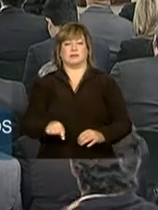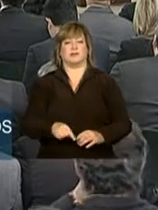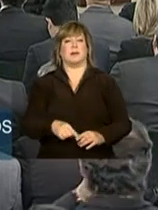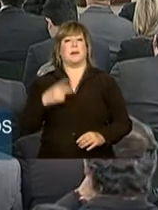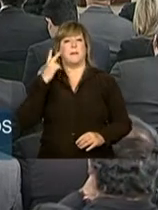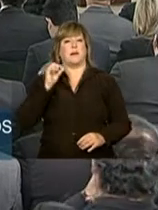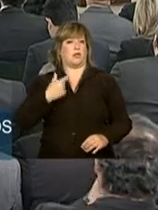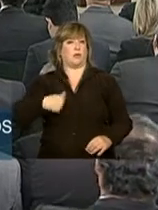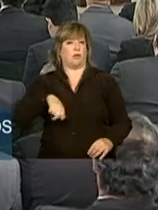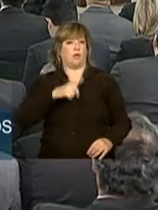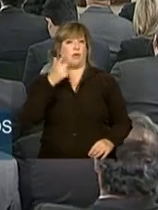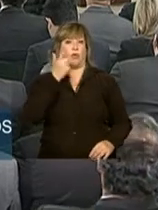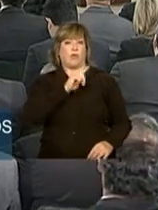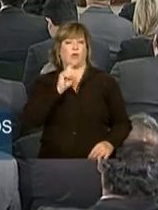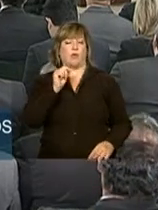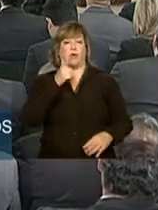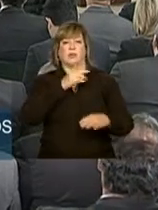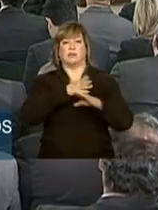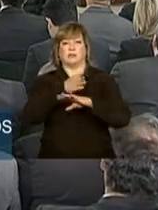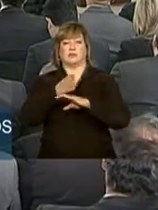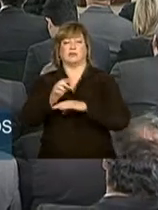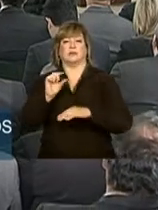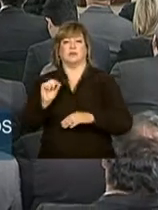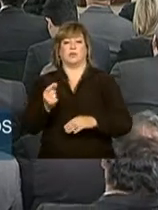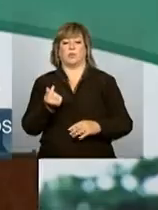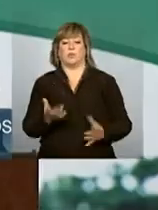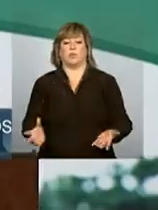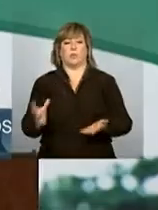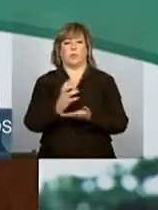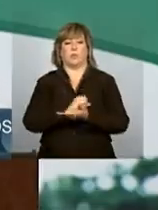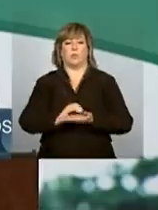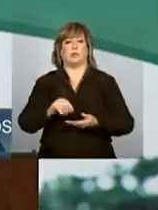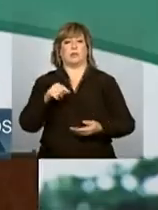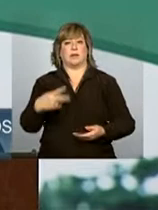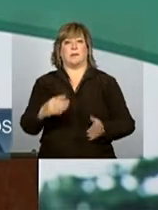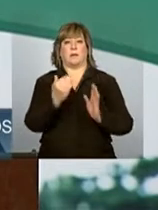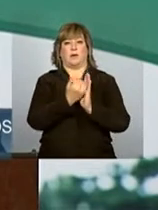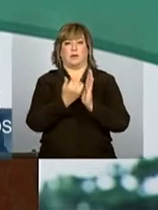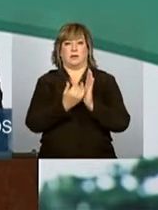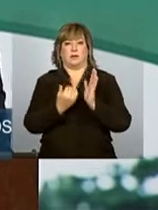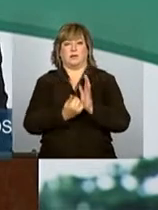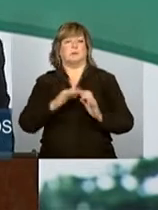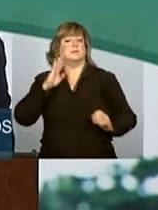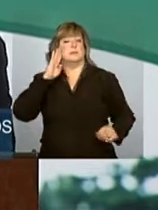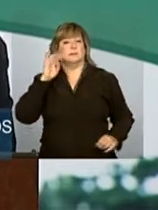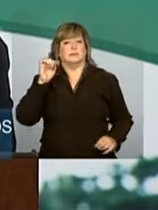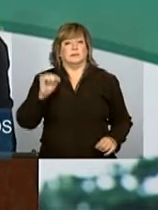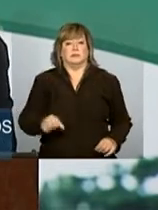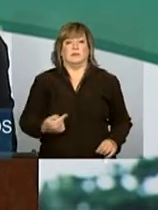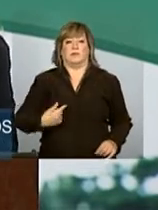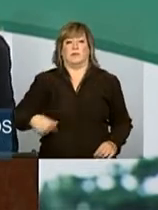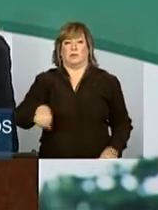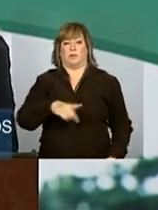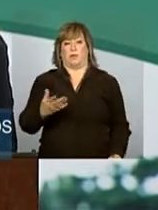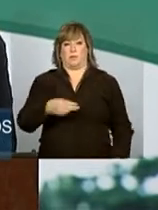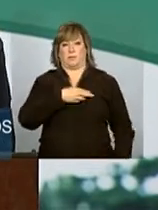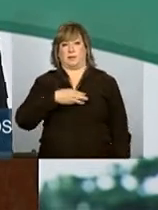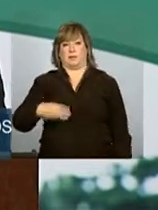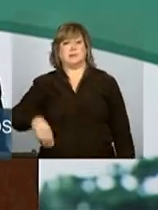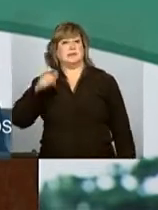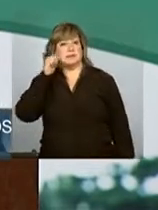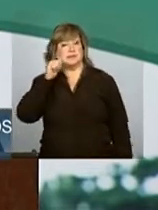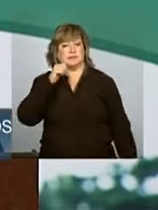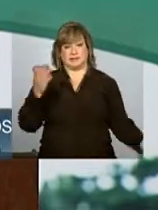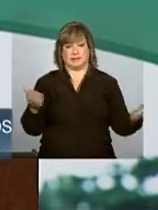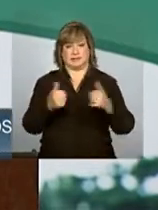para que nós consigamos acessar os recursos desses programas. Inclusive, as nossas ministras aqui presentes